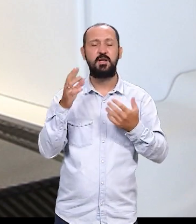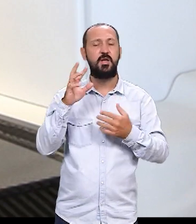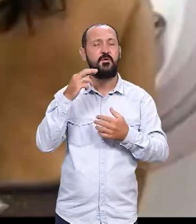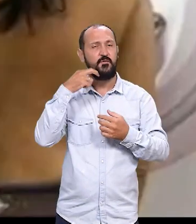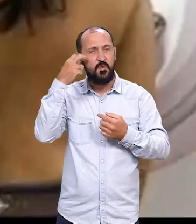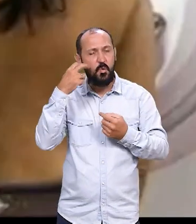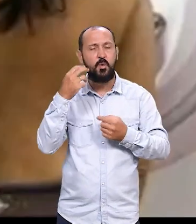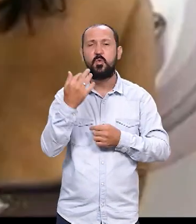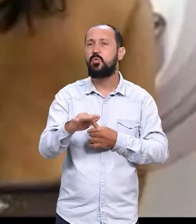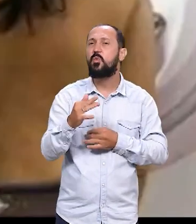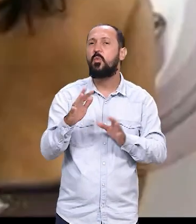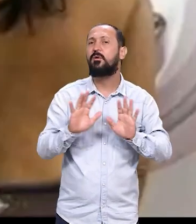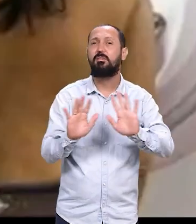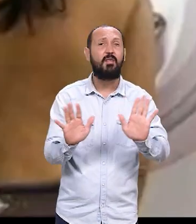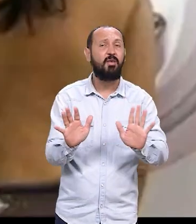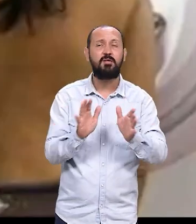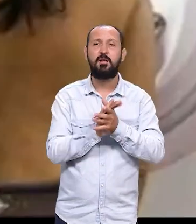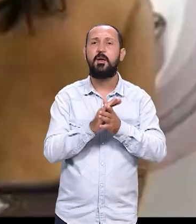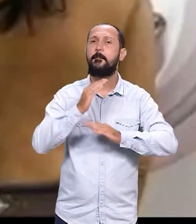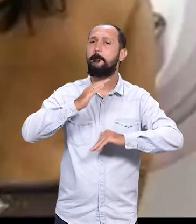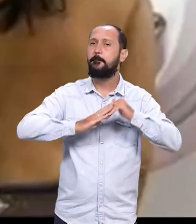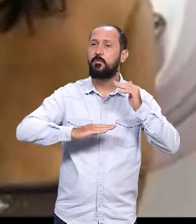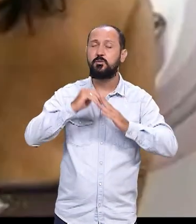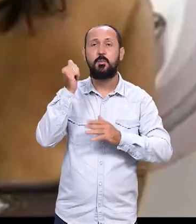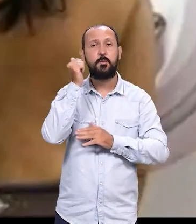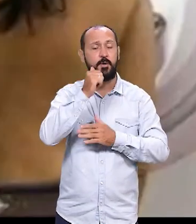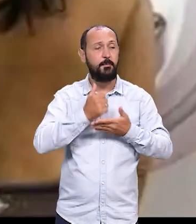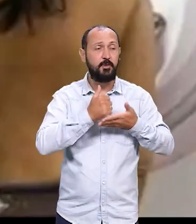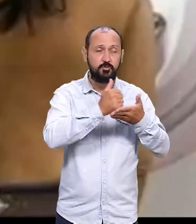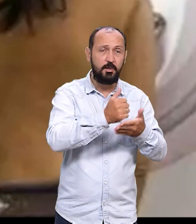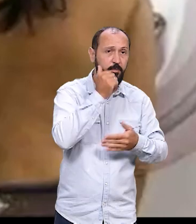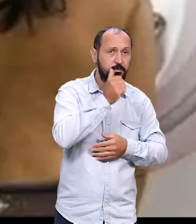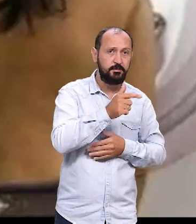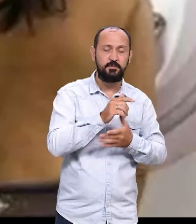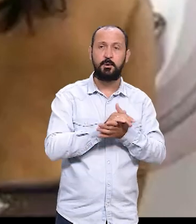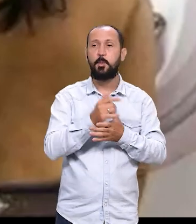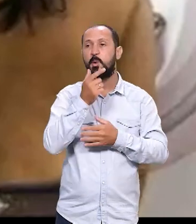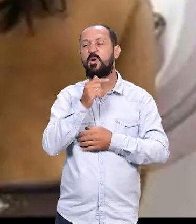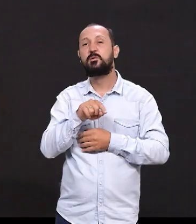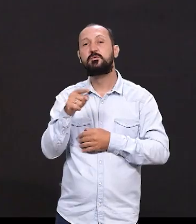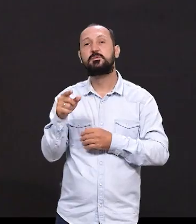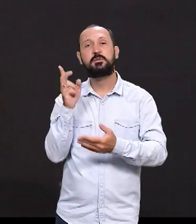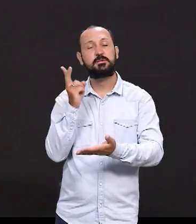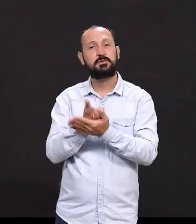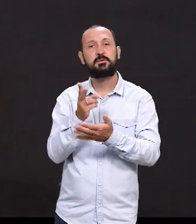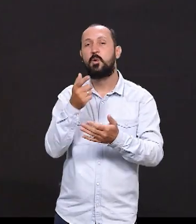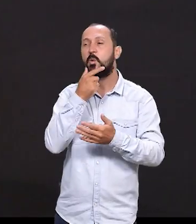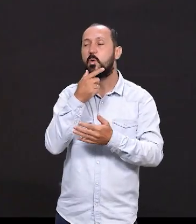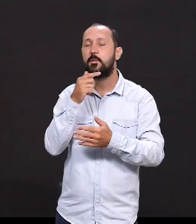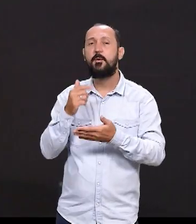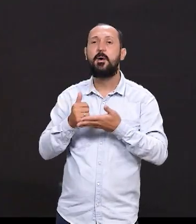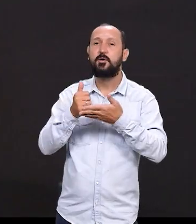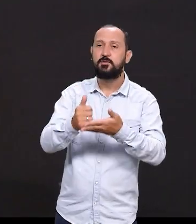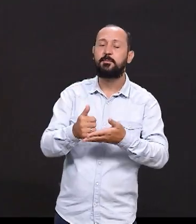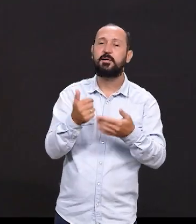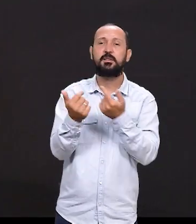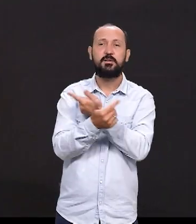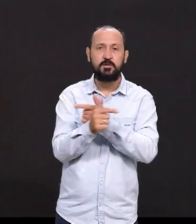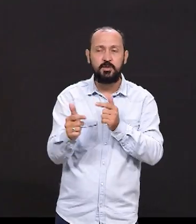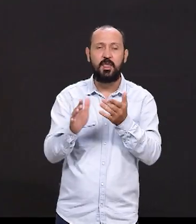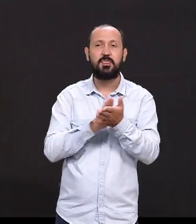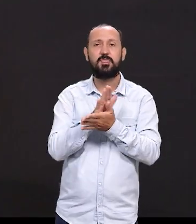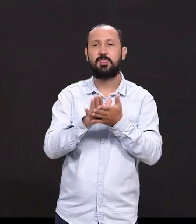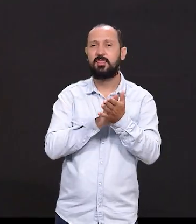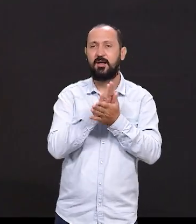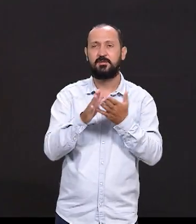agulha não tem nada que vá causar nenhum constrangimento ou dor geralmente feitas feit por profissionais femininos para as mulheres e para os homens